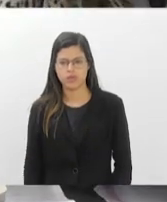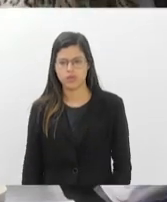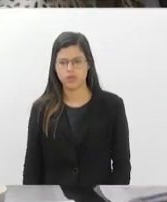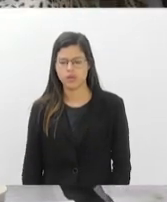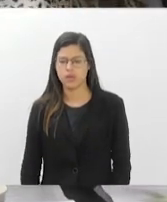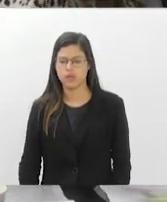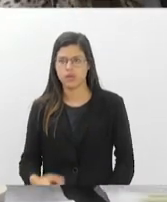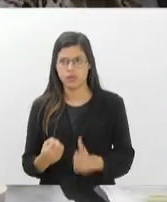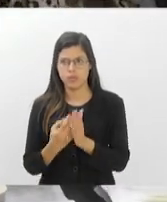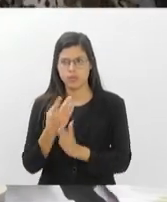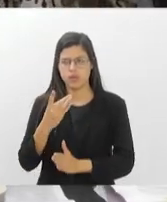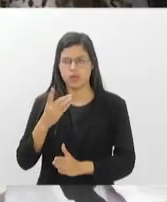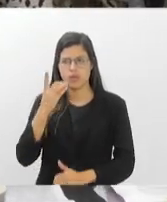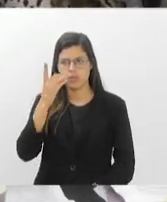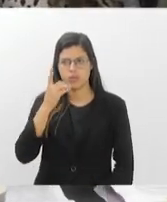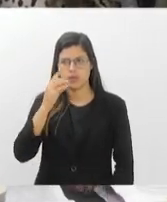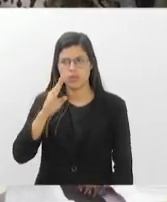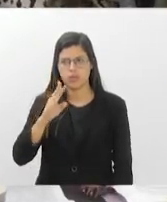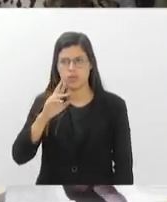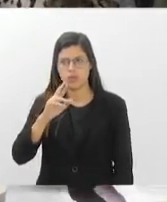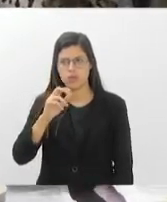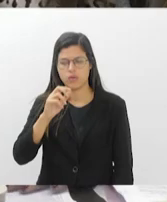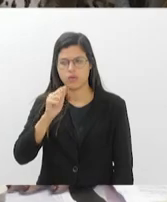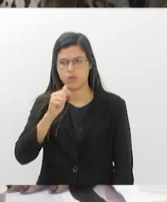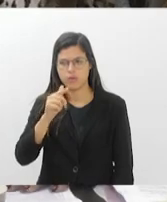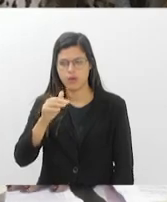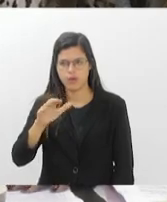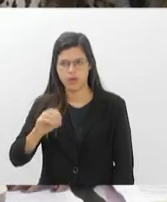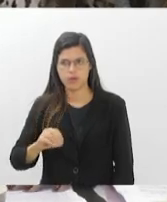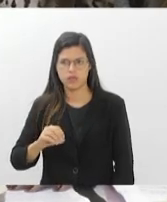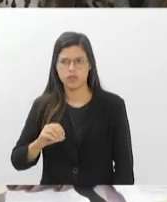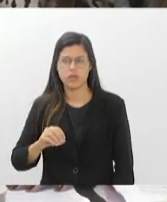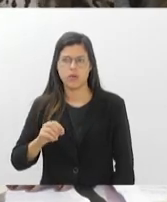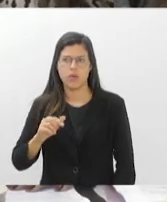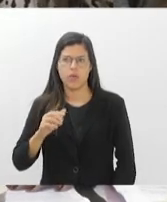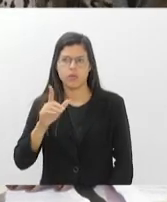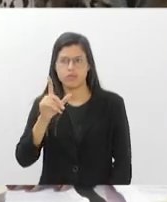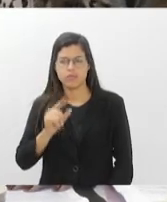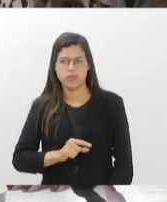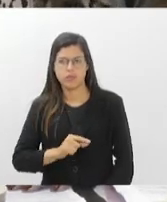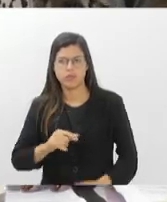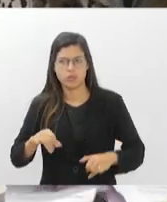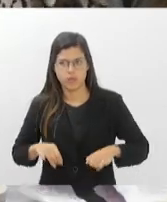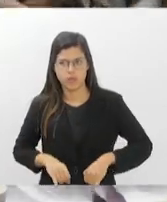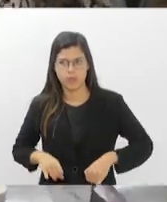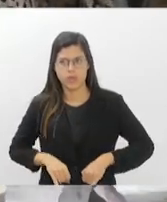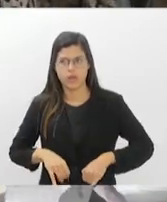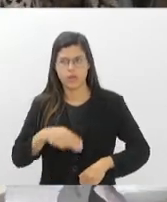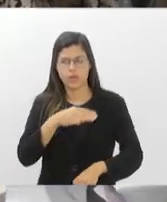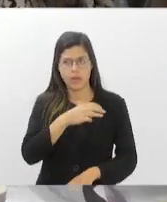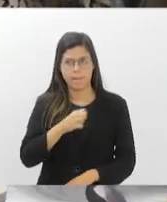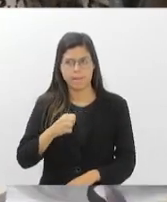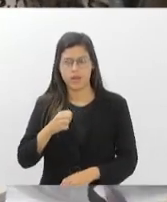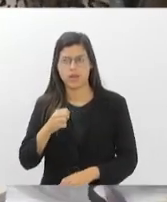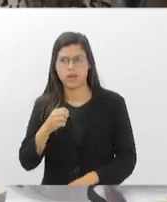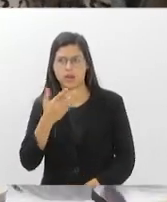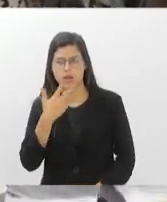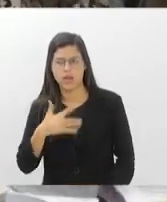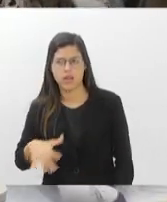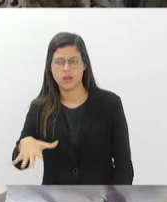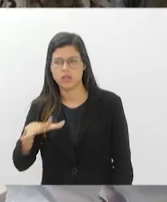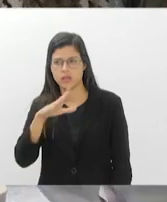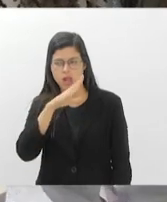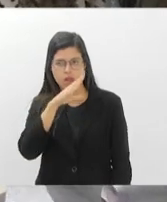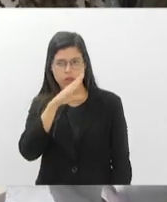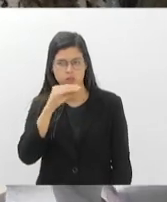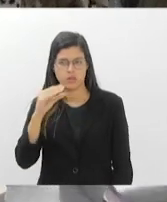autoria do deputado Brazão, que institui programa visando a minorar o sofrimento da mãe cuja criança ou adolescente tenha desaparecido.